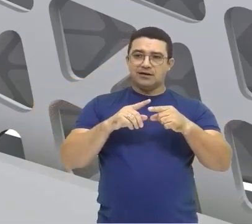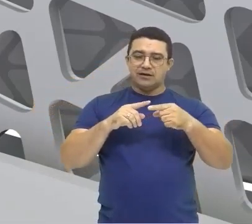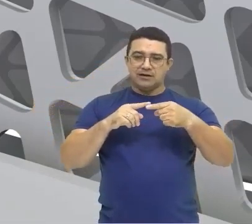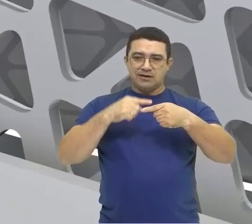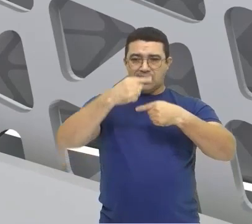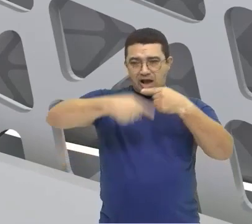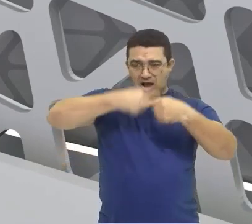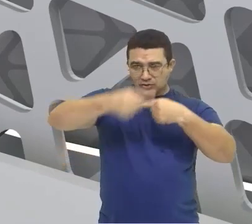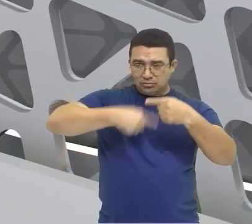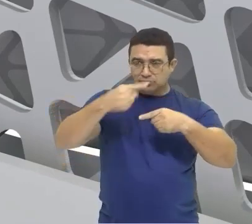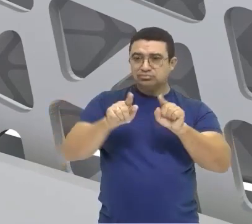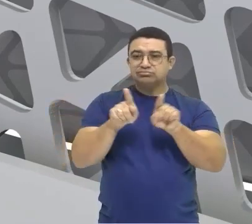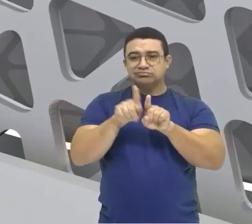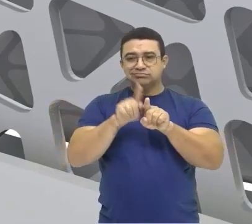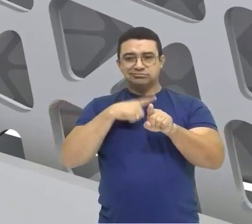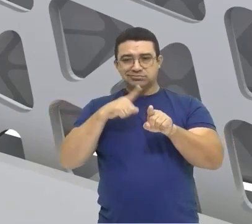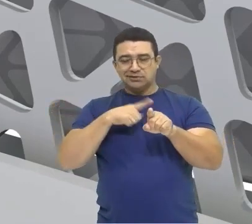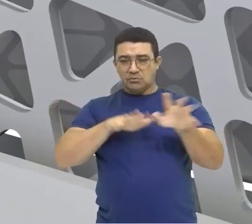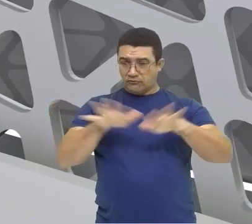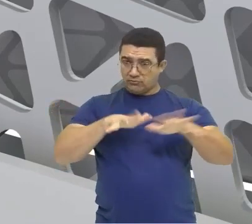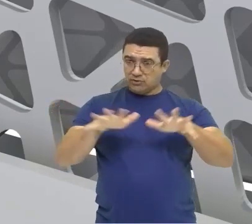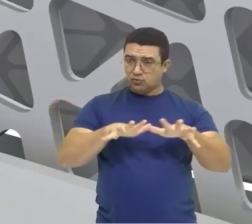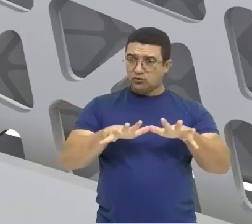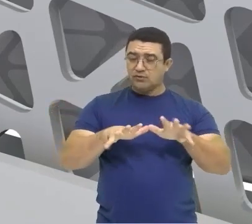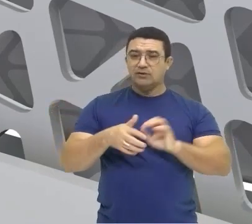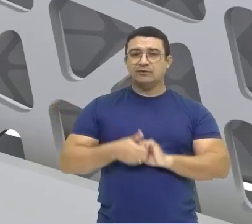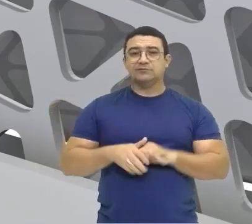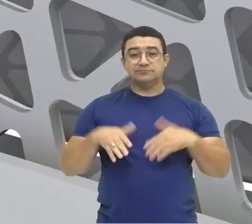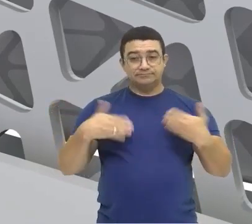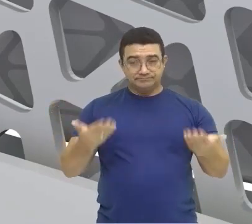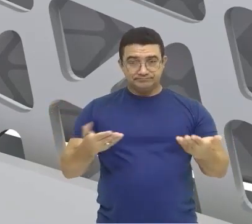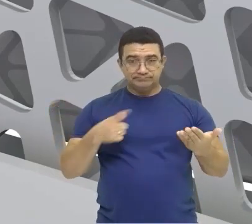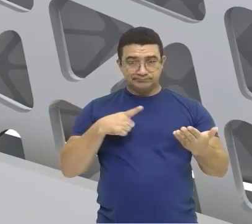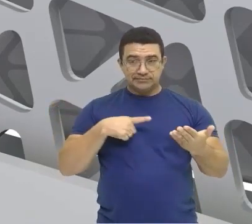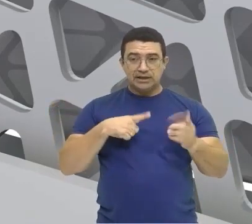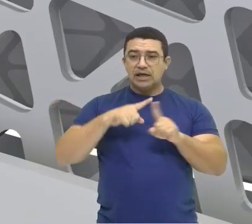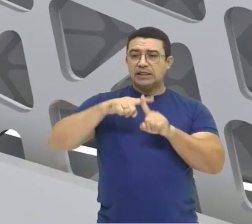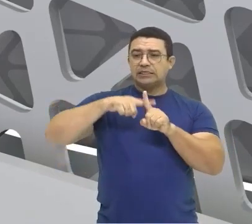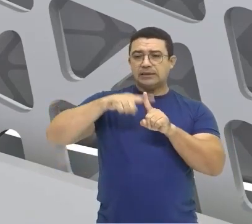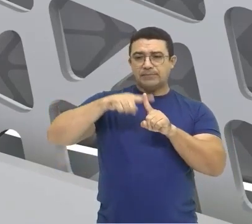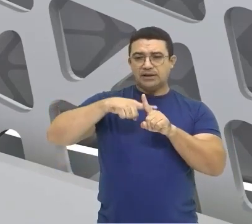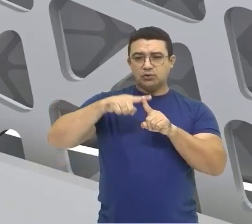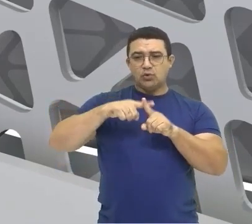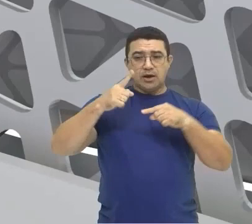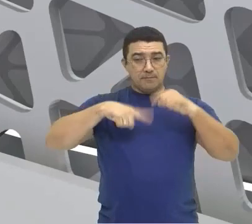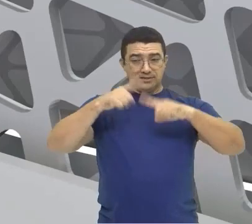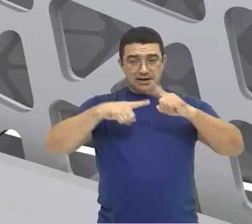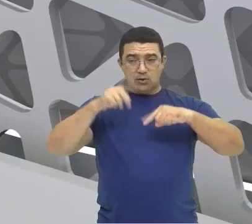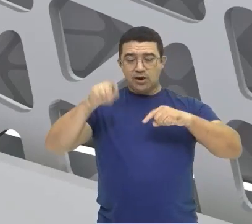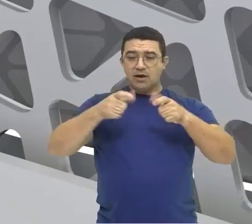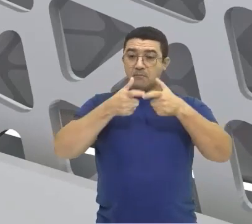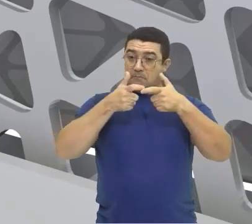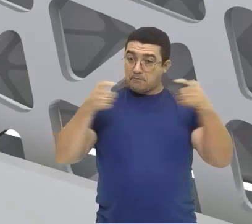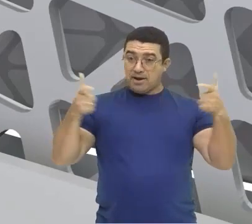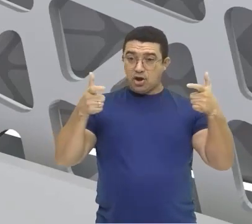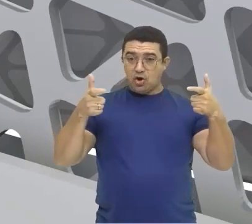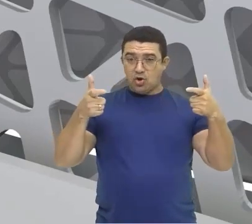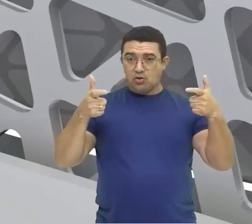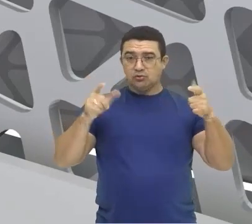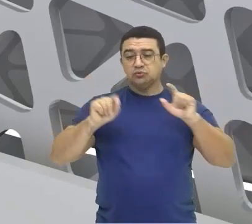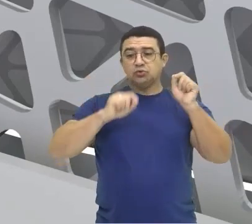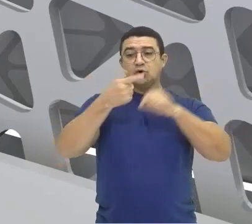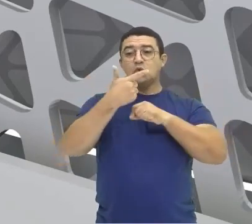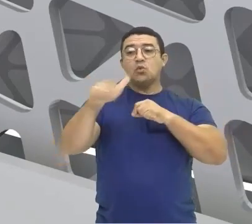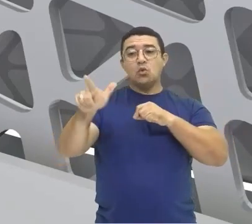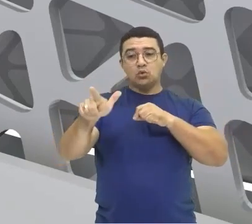muito rapidamente, uma vibração muito grande, então a gente diz que a temperatura do corpo é maior do que um